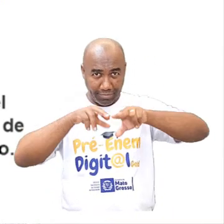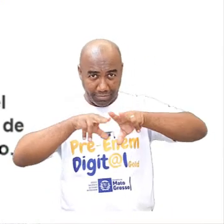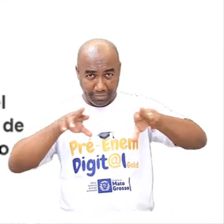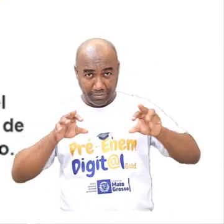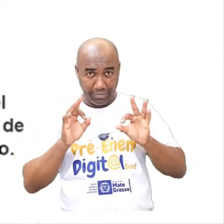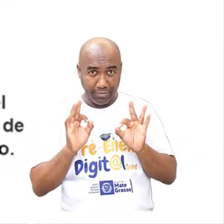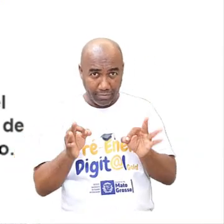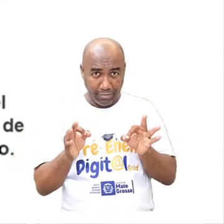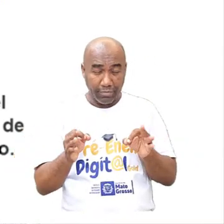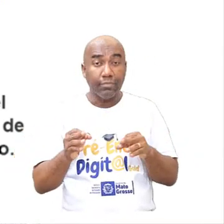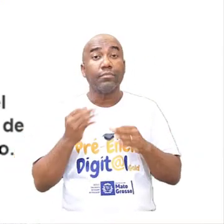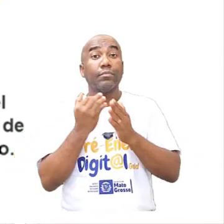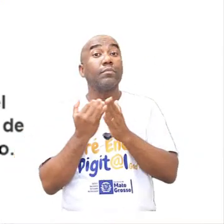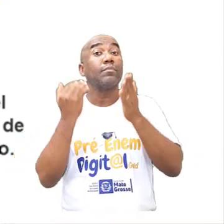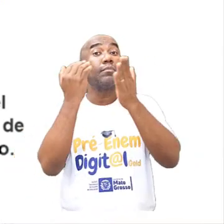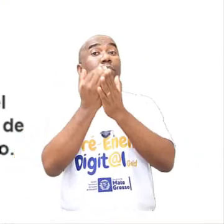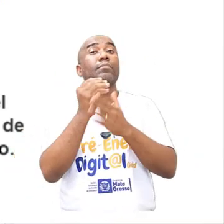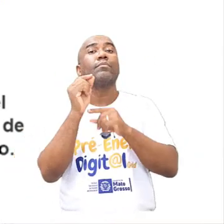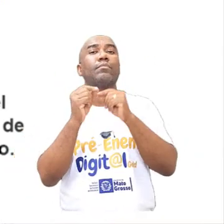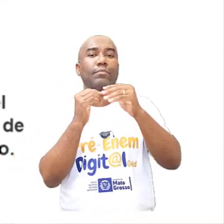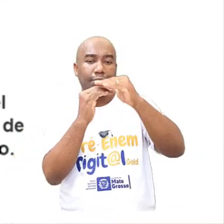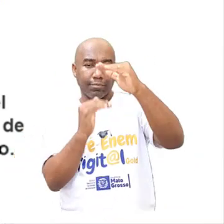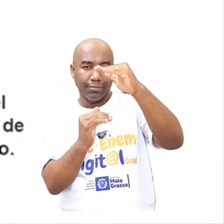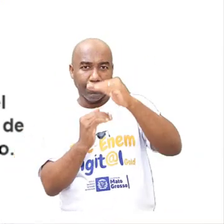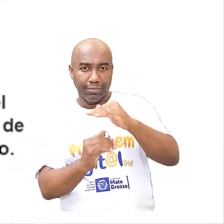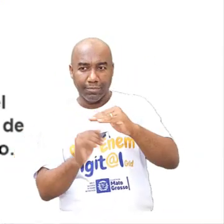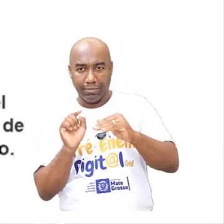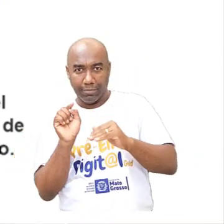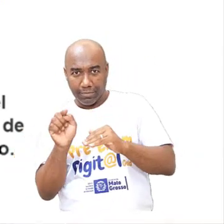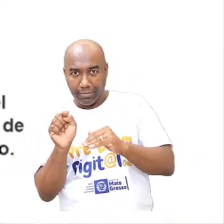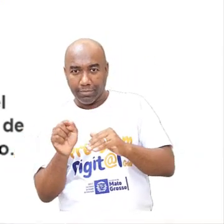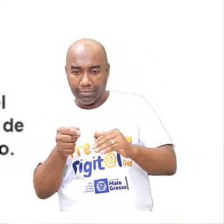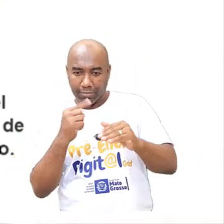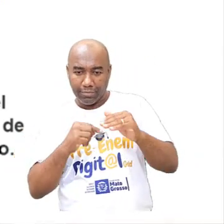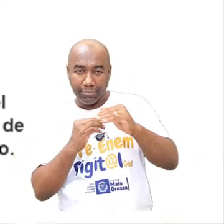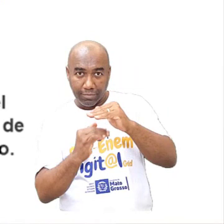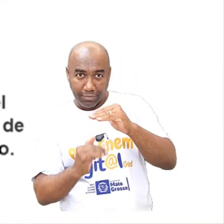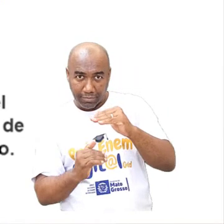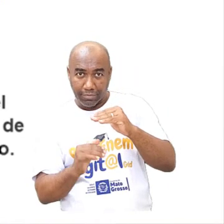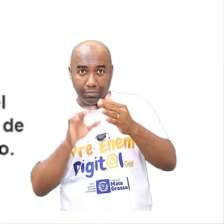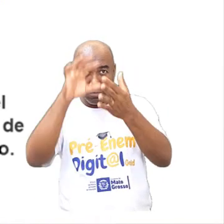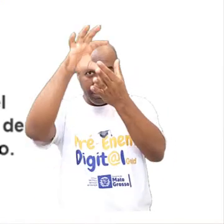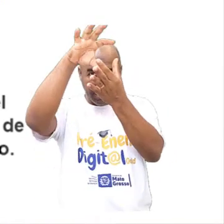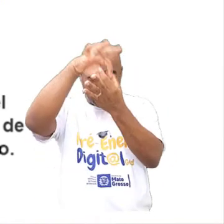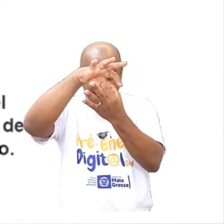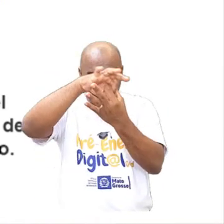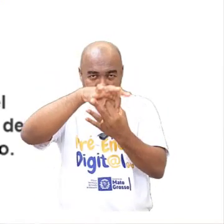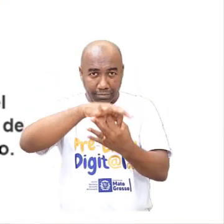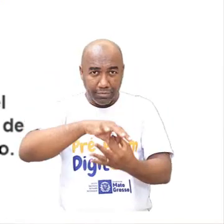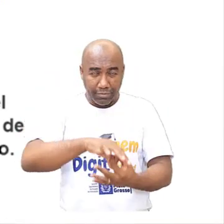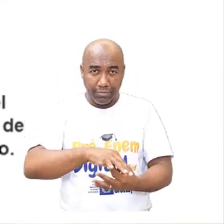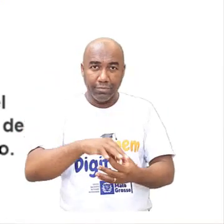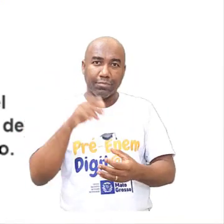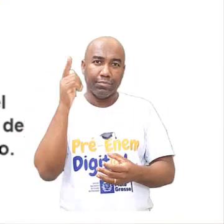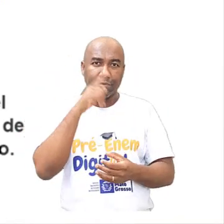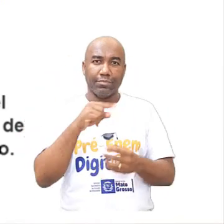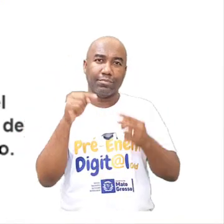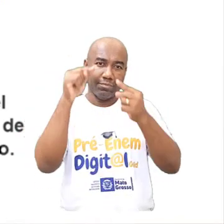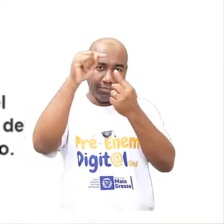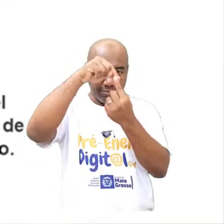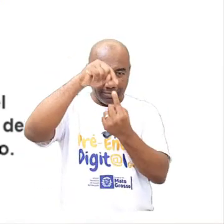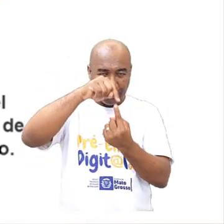depois o efeito. Certo? Depois que você coloca ponto, ponto, elemento de coesão e a sua